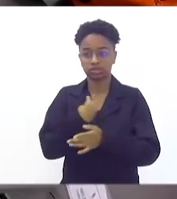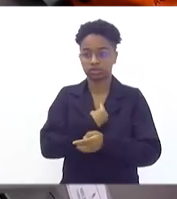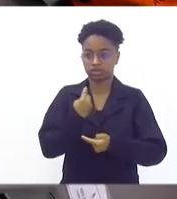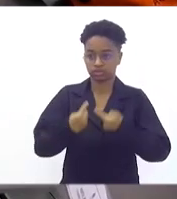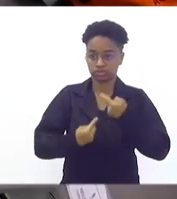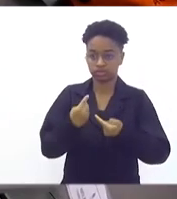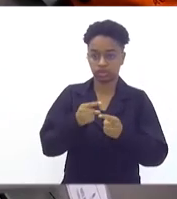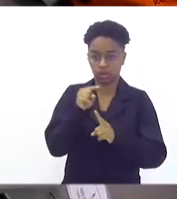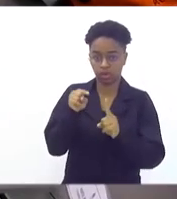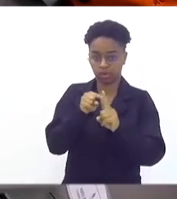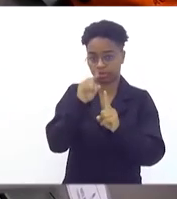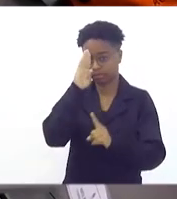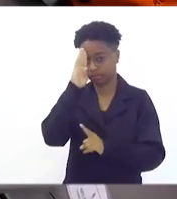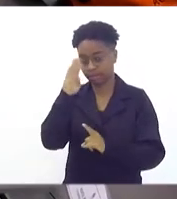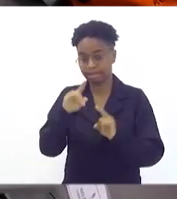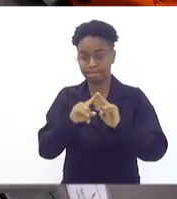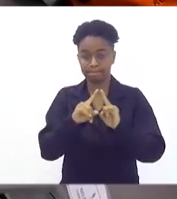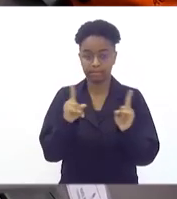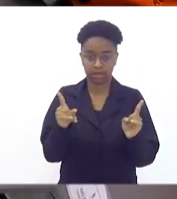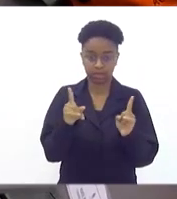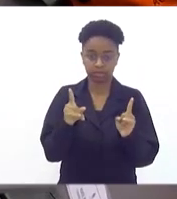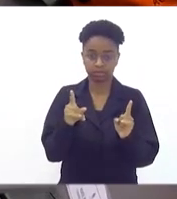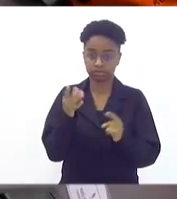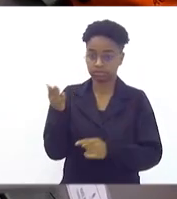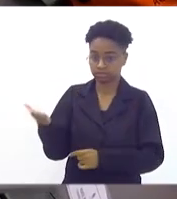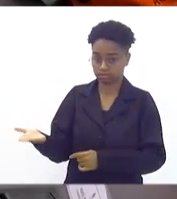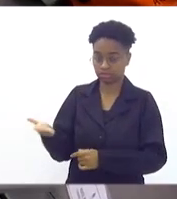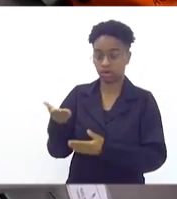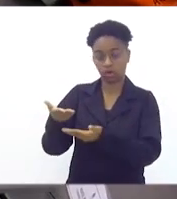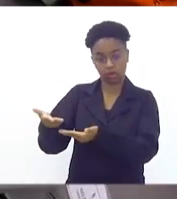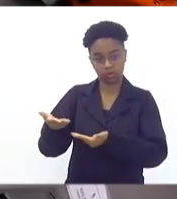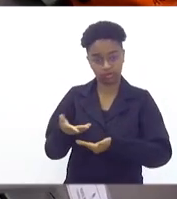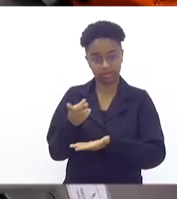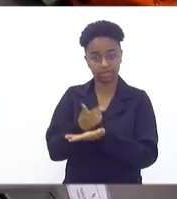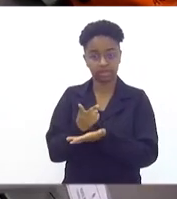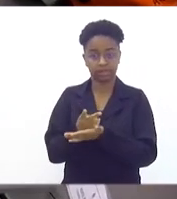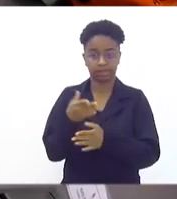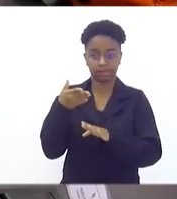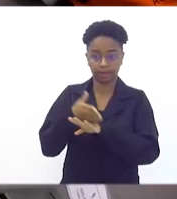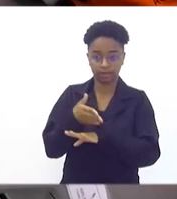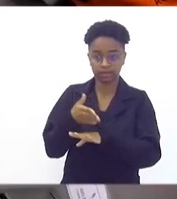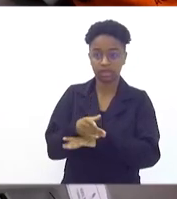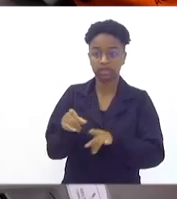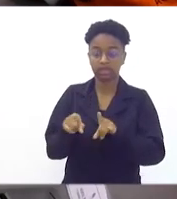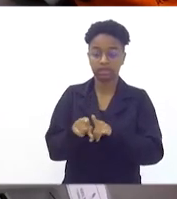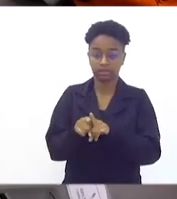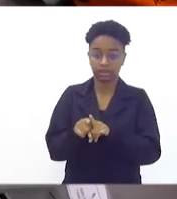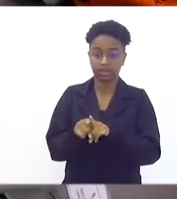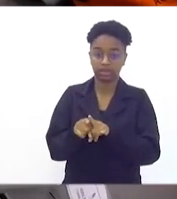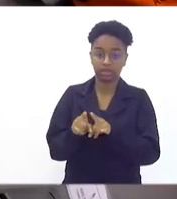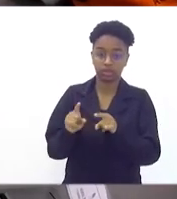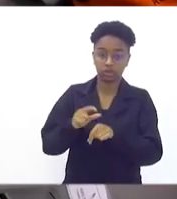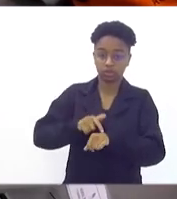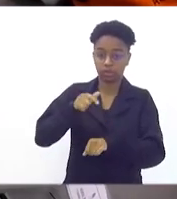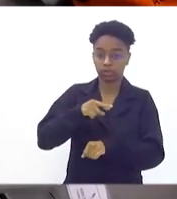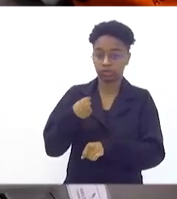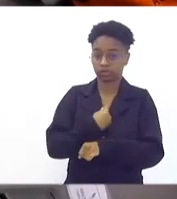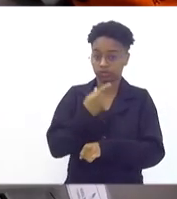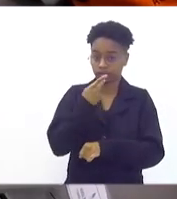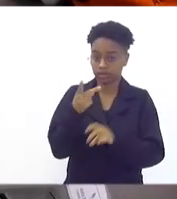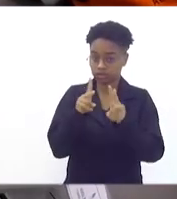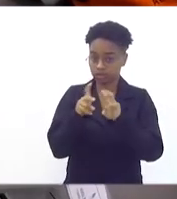César da questão mas vossa excelências estão convidados sempre para participar E no caso especial contratarmos do transporte